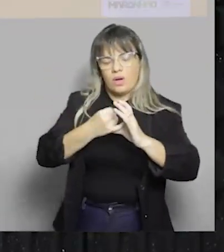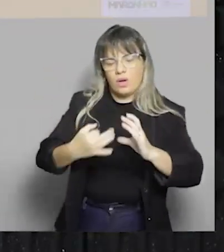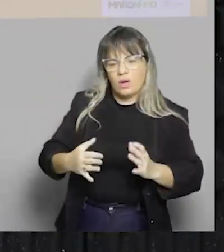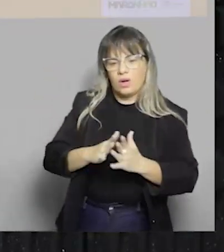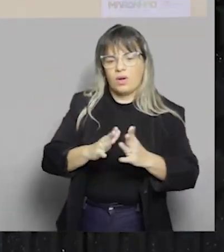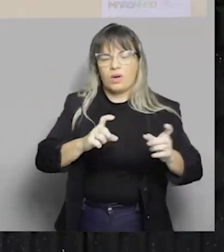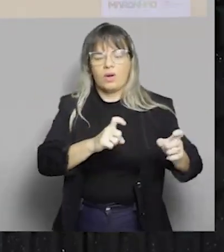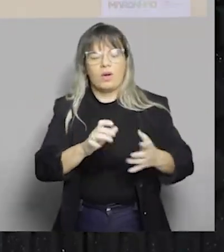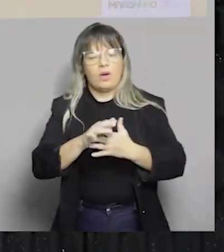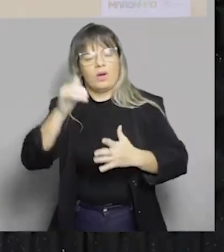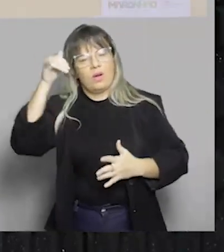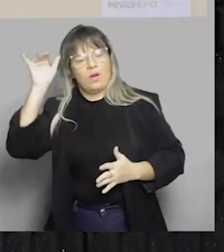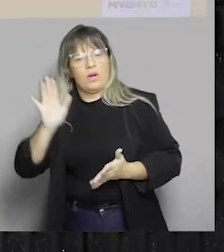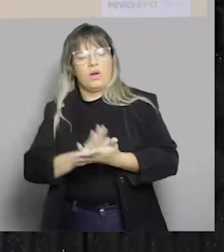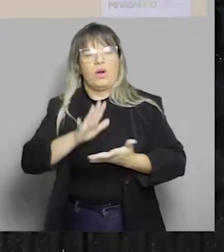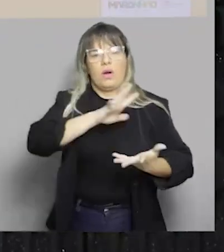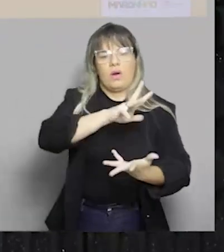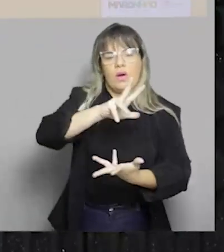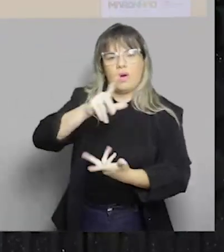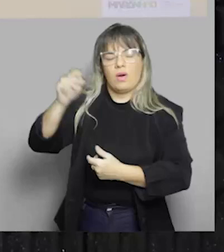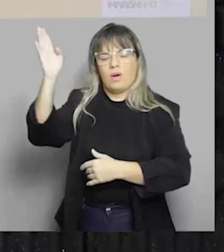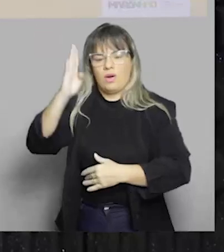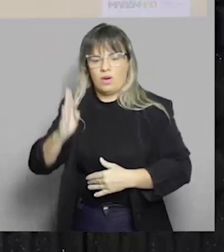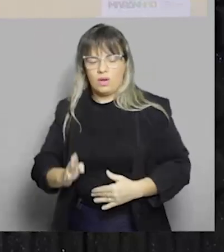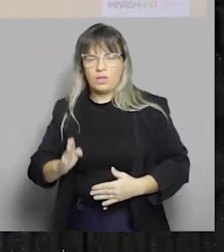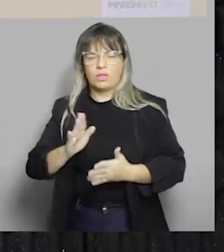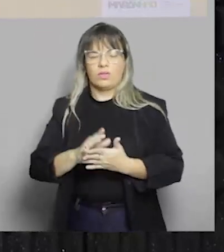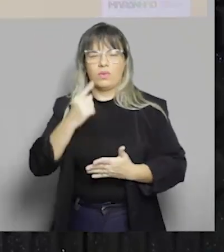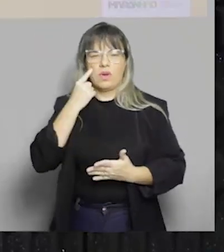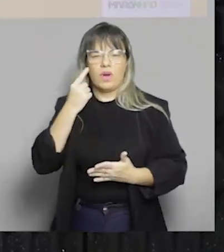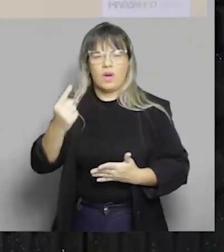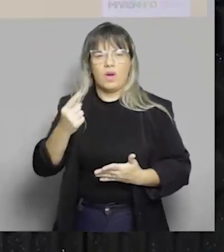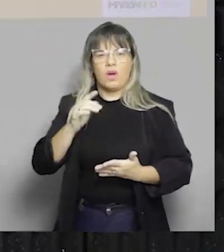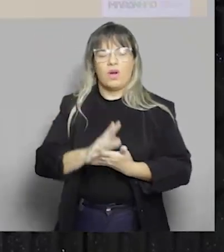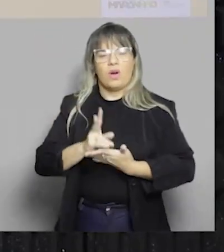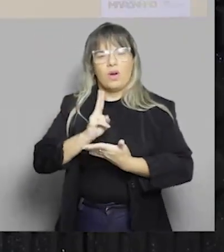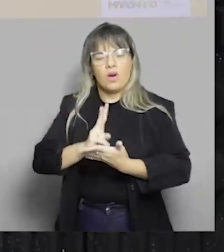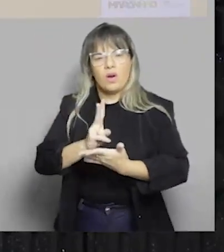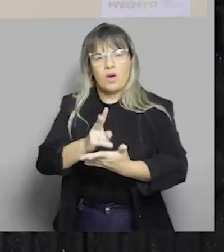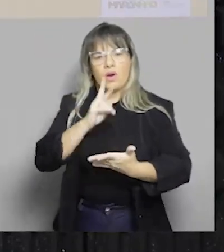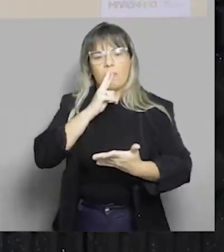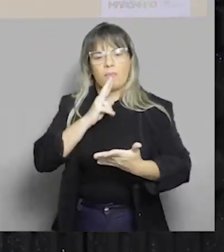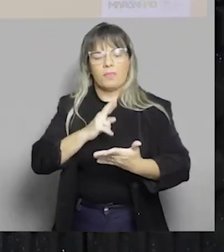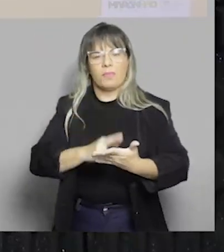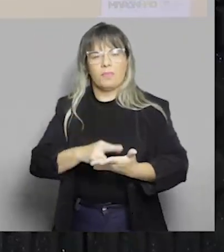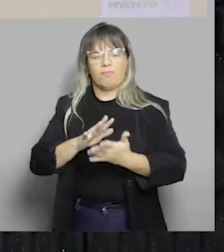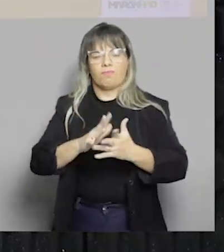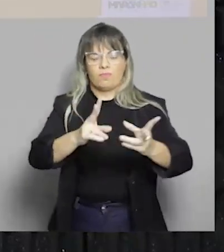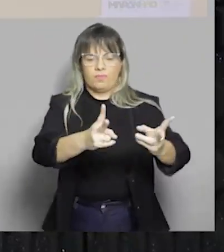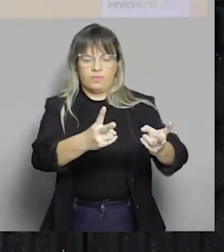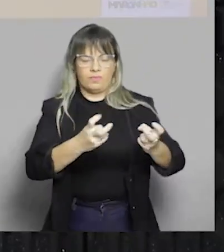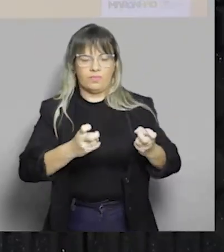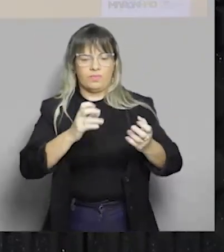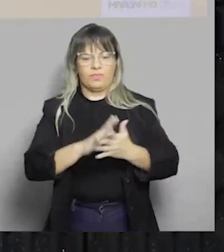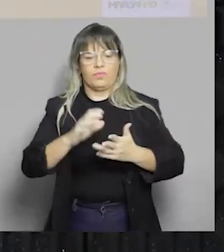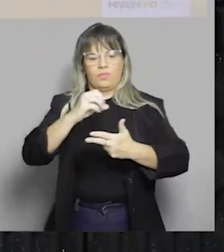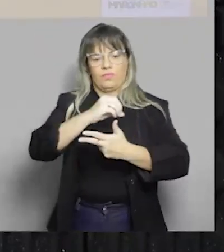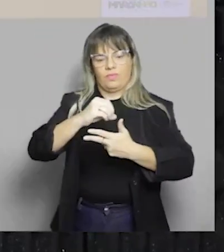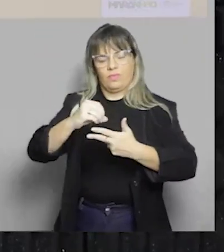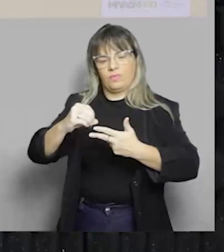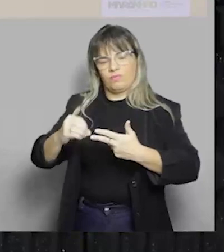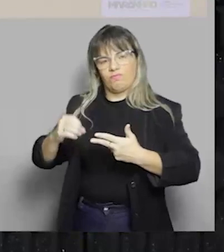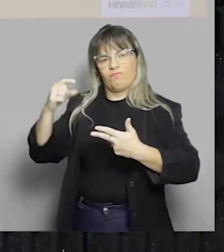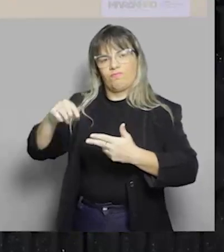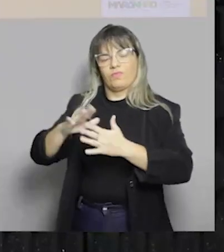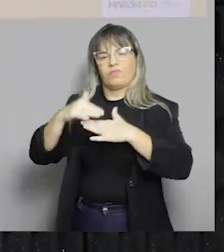agropecuária mundial e brasileira. Se você estiver acompanhando, eu sei que está acompanhando nossas aulas, as resoluções, você vai perceber que o Enem nos últimos anos vem